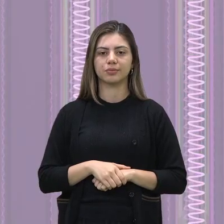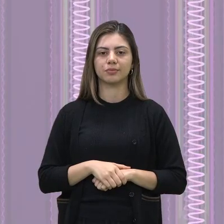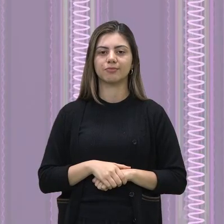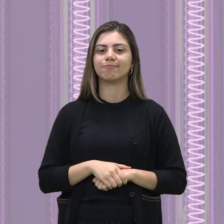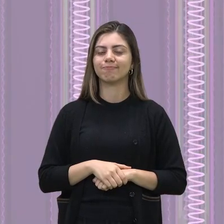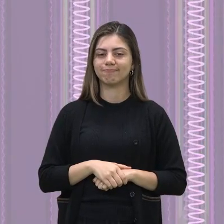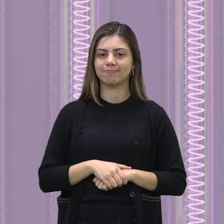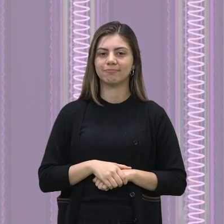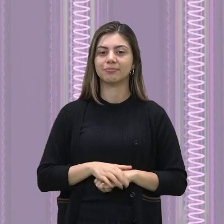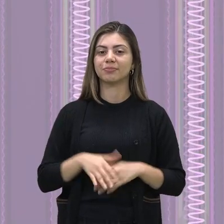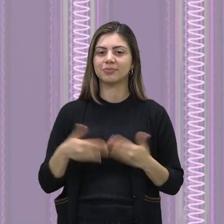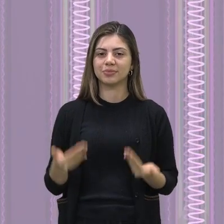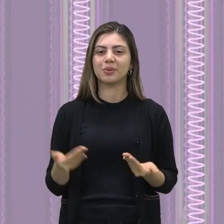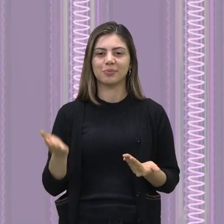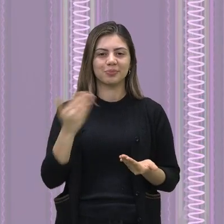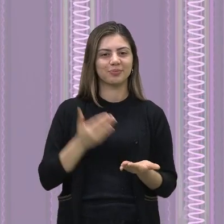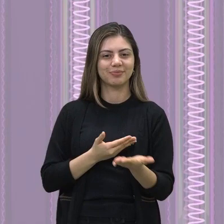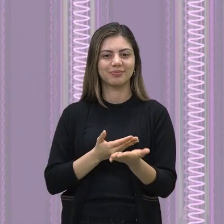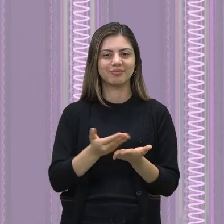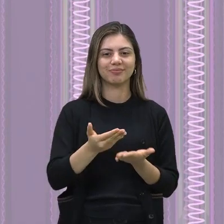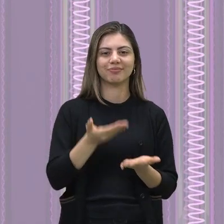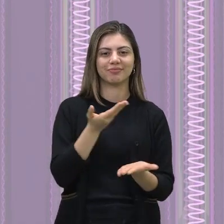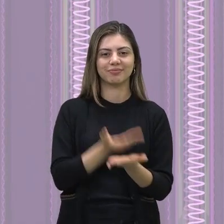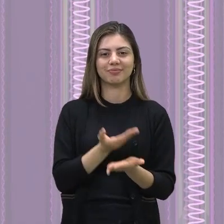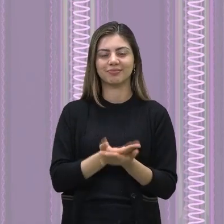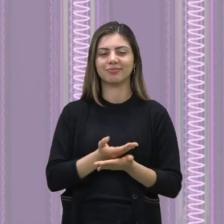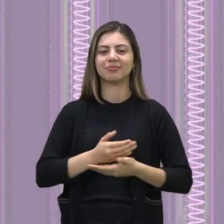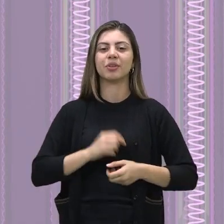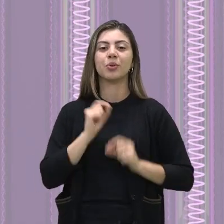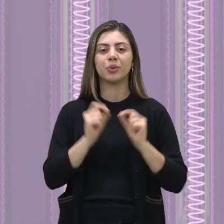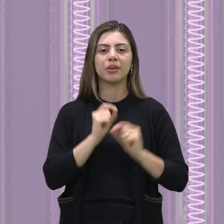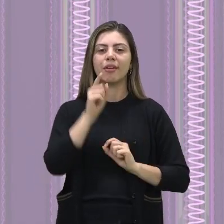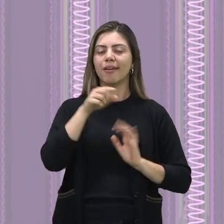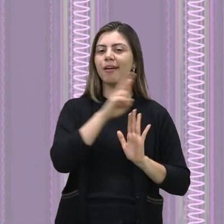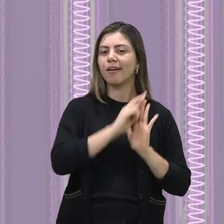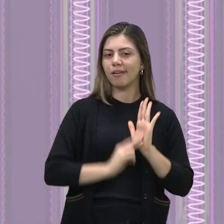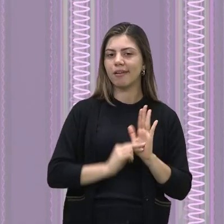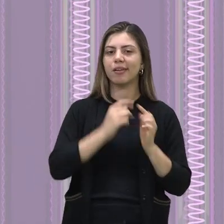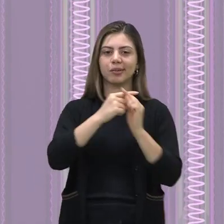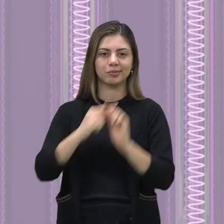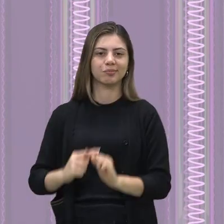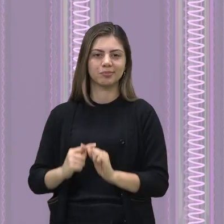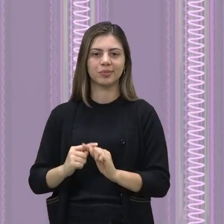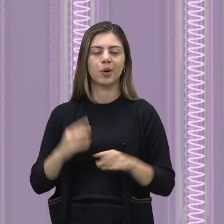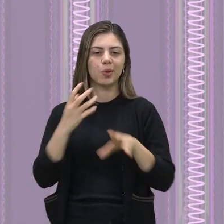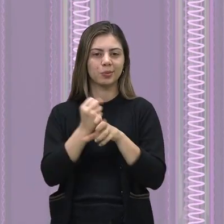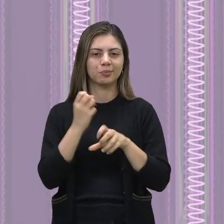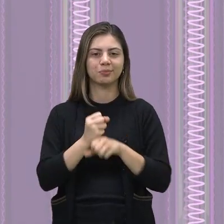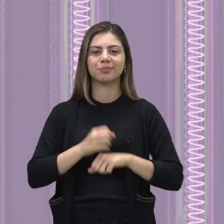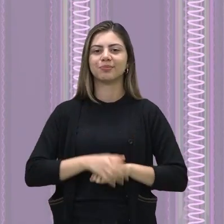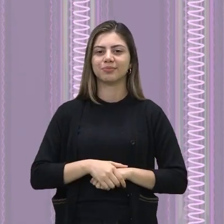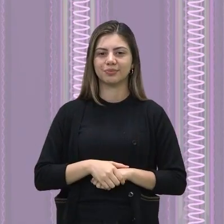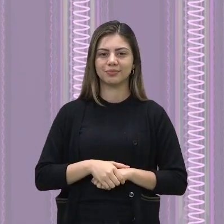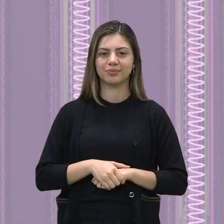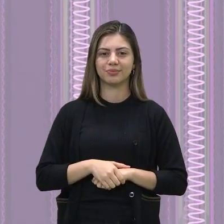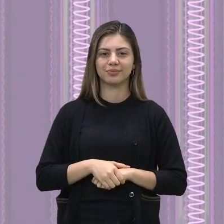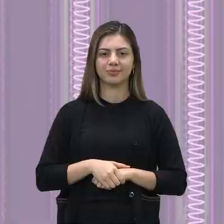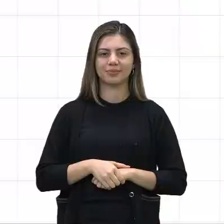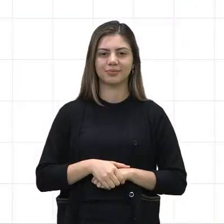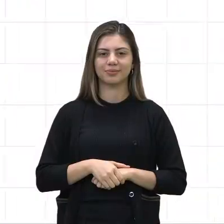multiplicativo. Então, vamos então verificar novamente aí o princípio multiplicativo da contagem. Vamos